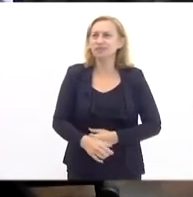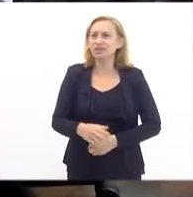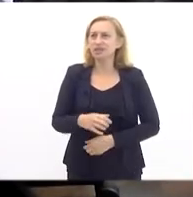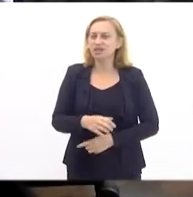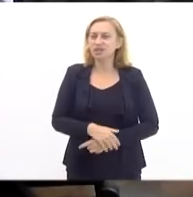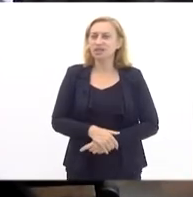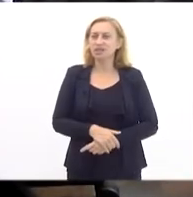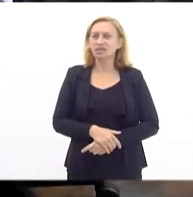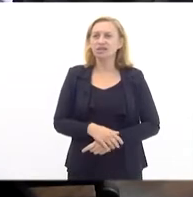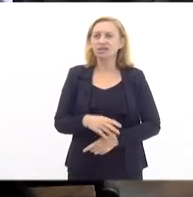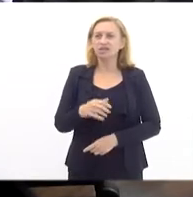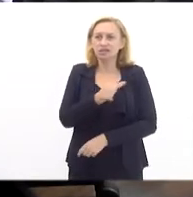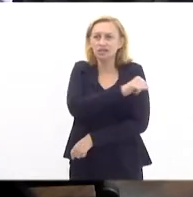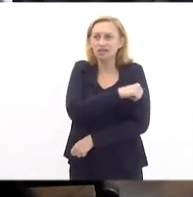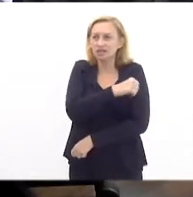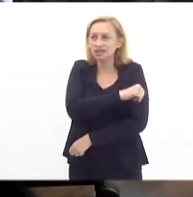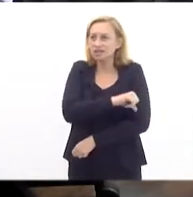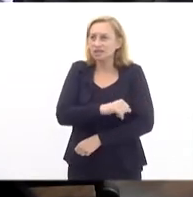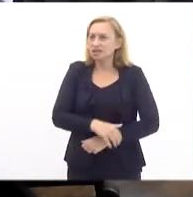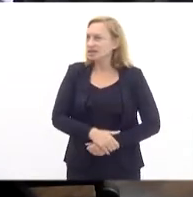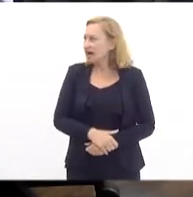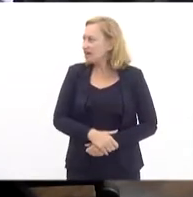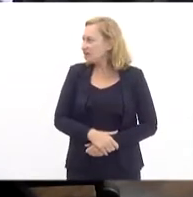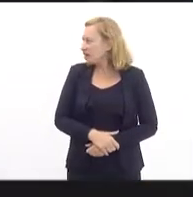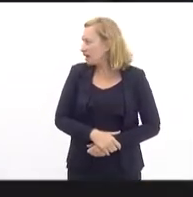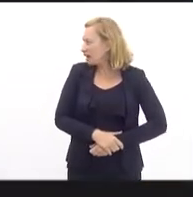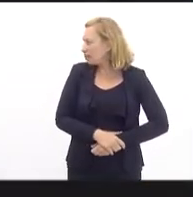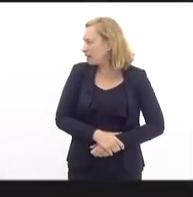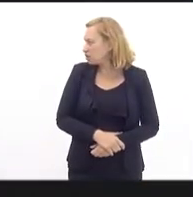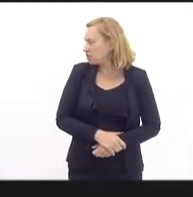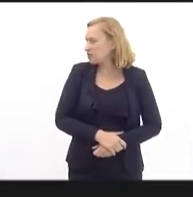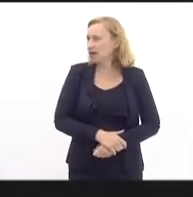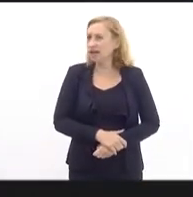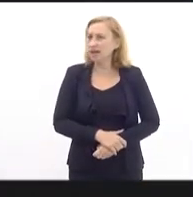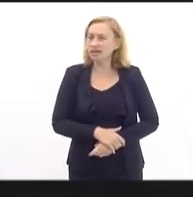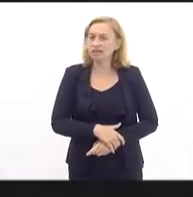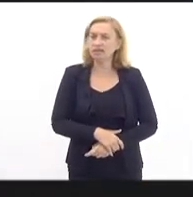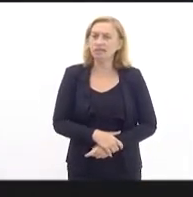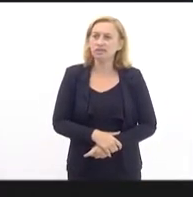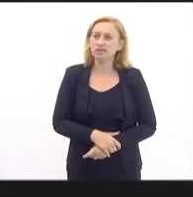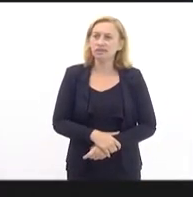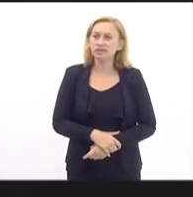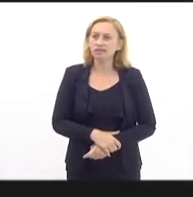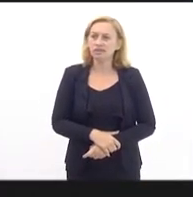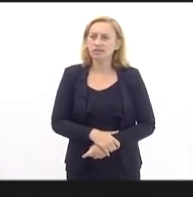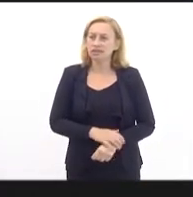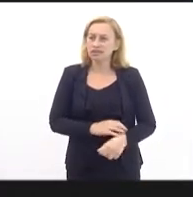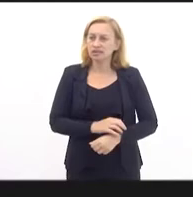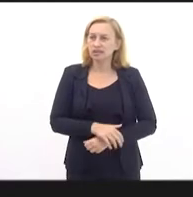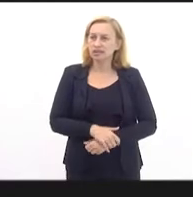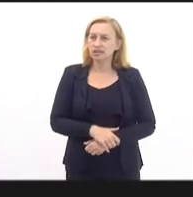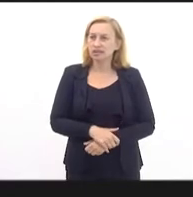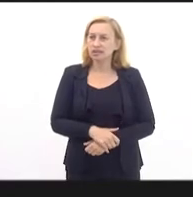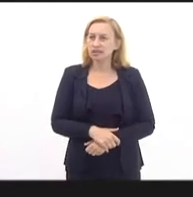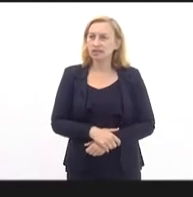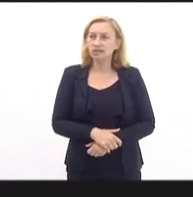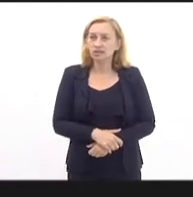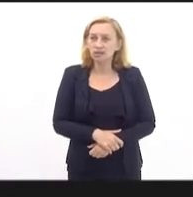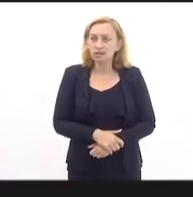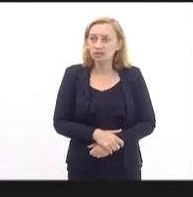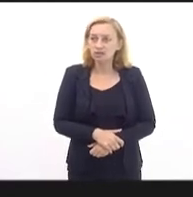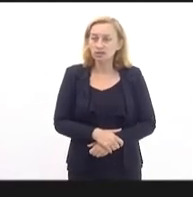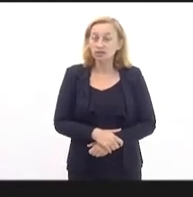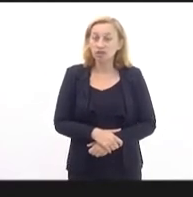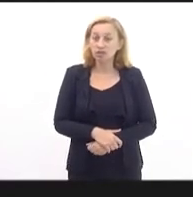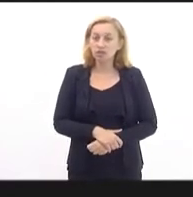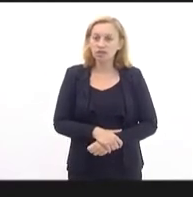Vez. Pois não, querida. Bom dia. Bom dia. Deputada Lucinha, presidenta dessa